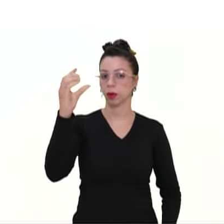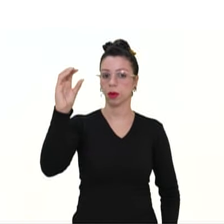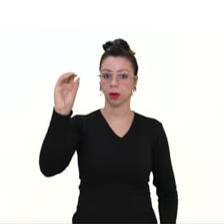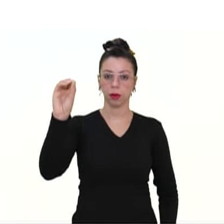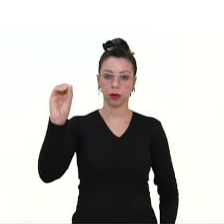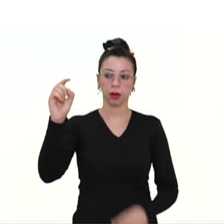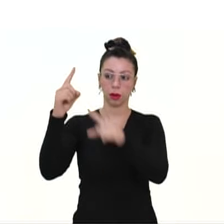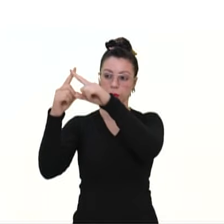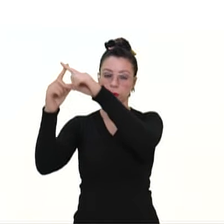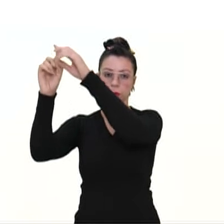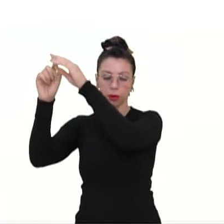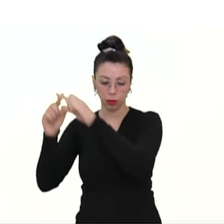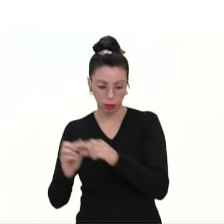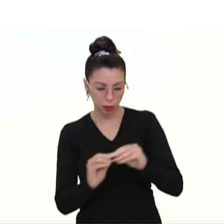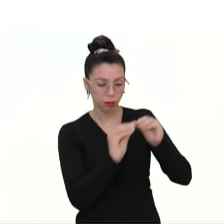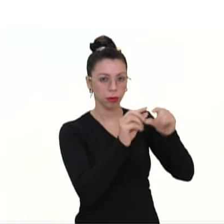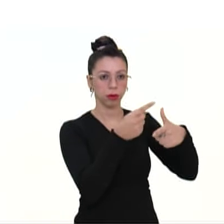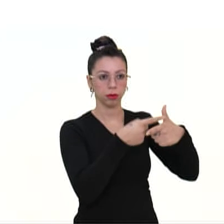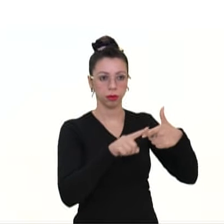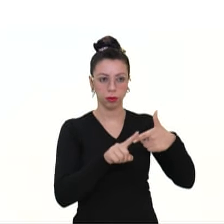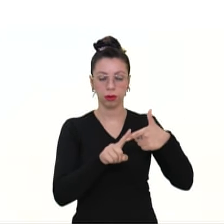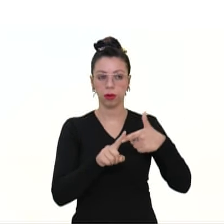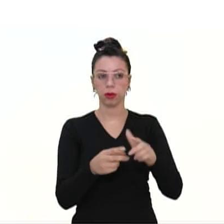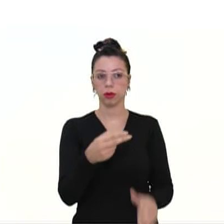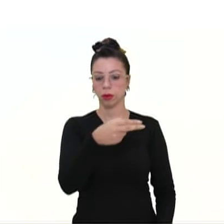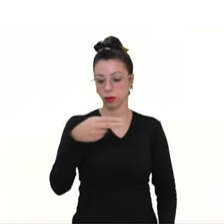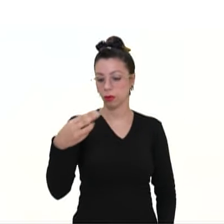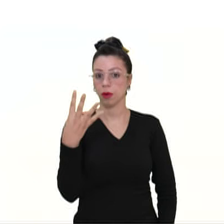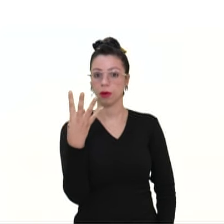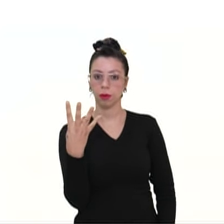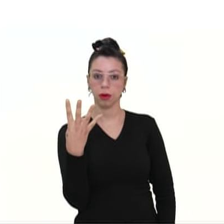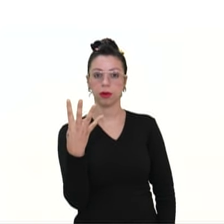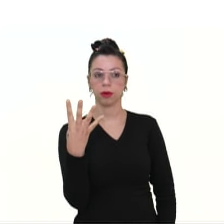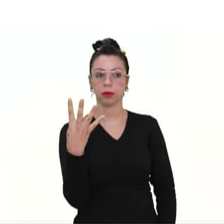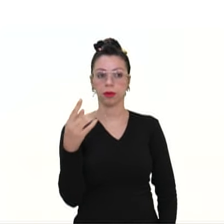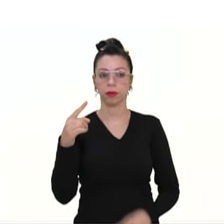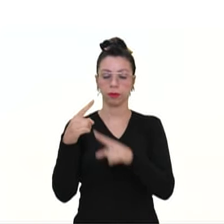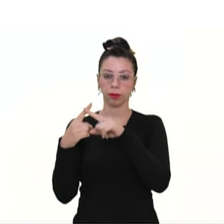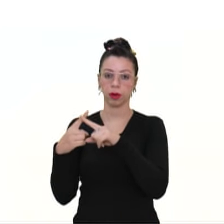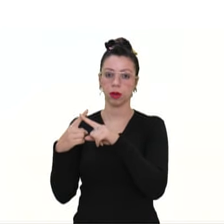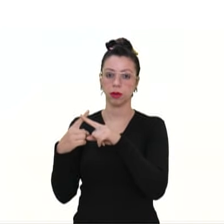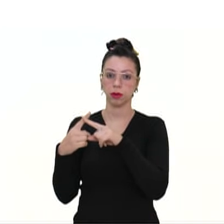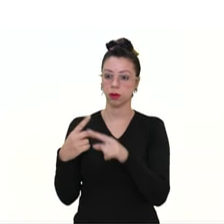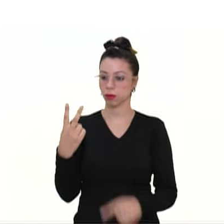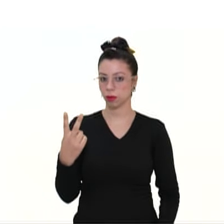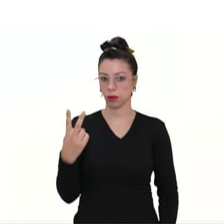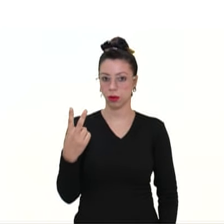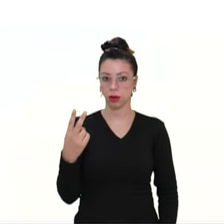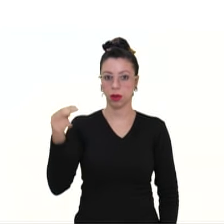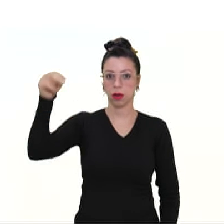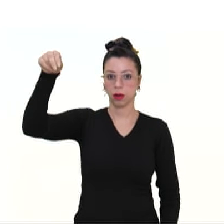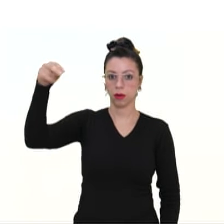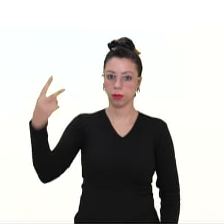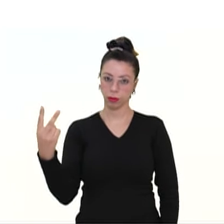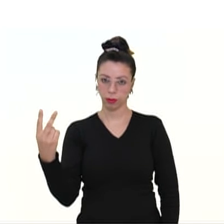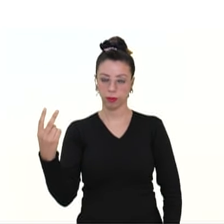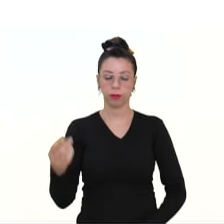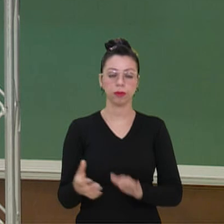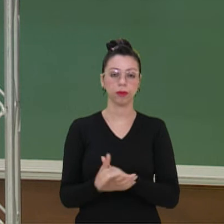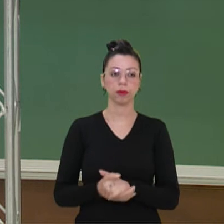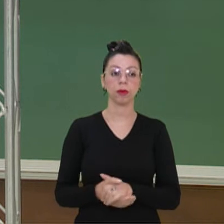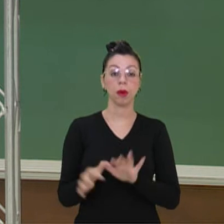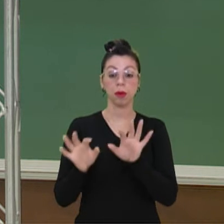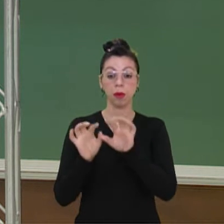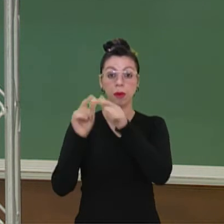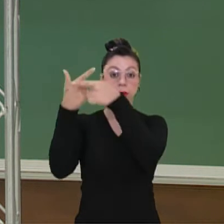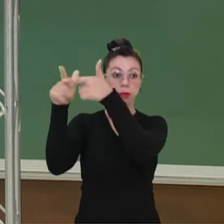10 elevado a 11 sobre 10 elevado a quinta, igual 4 vezes 2 elevado a n sobre 2. Ok. O que, que eu posso fazer? Eu